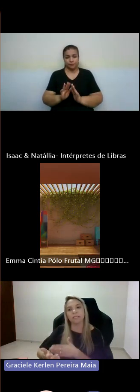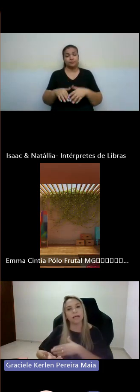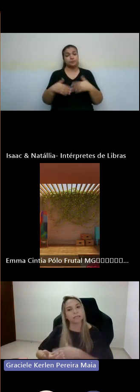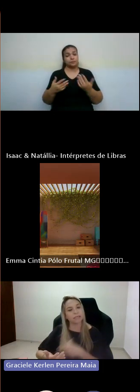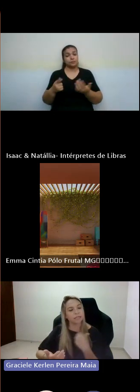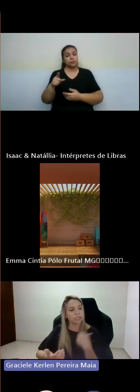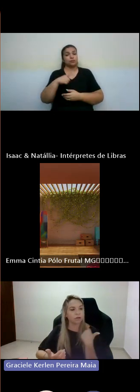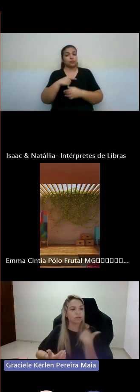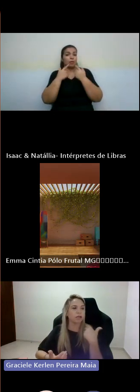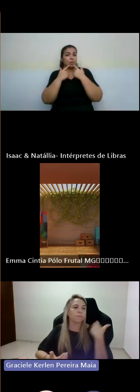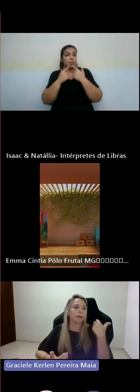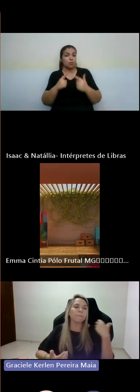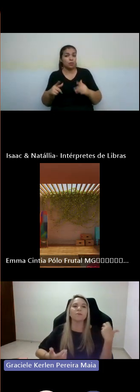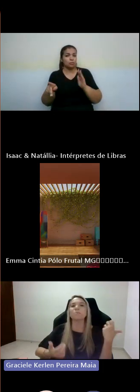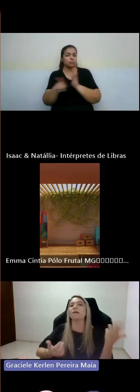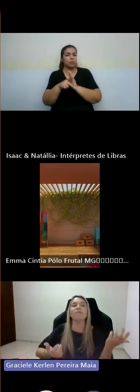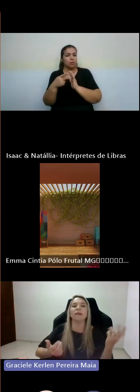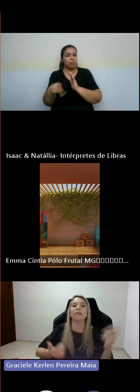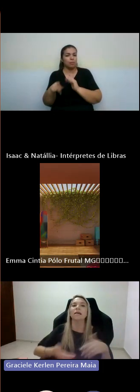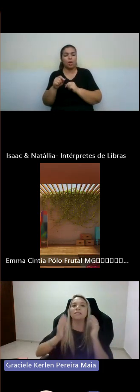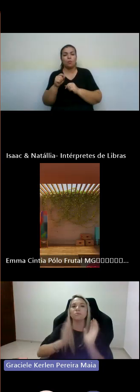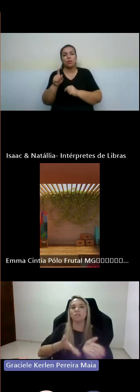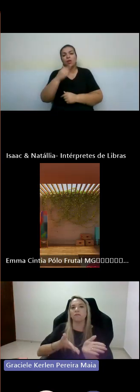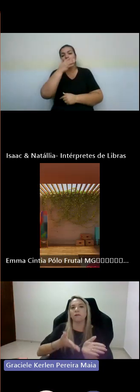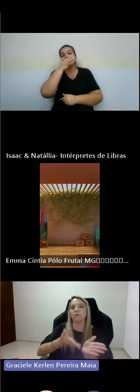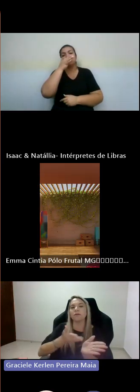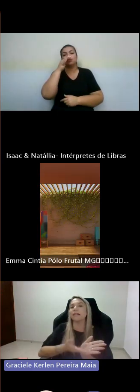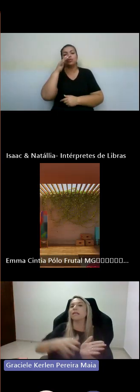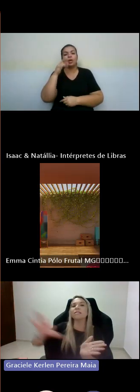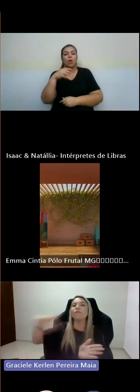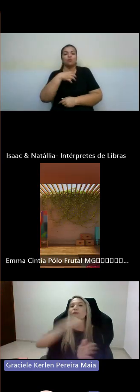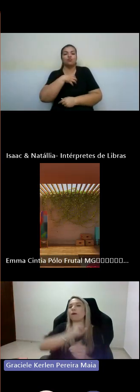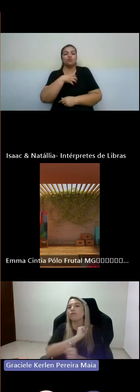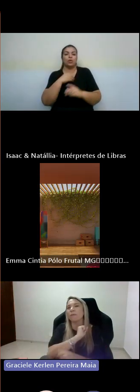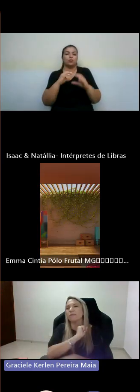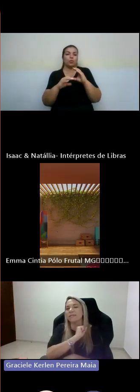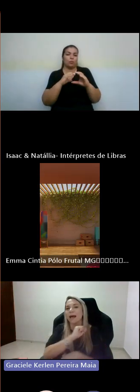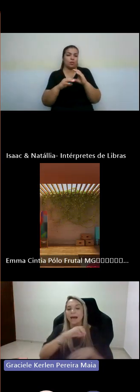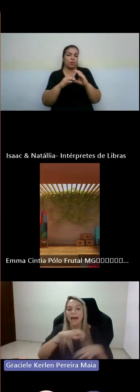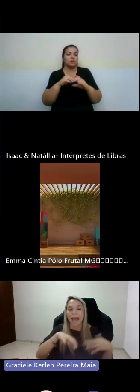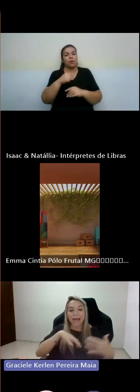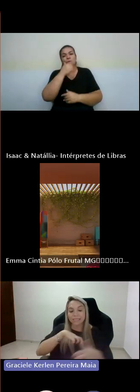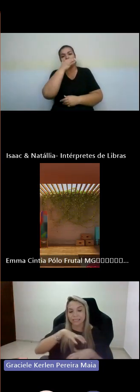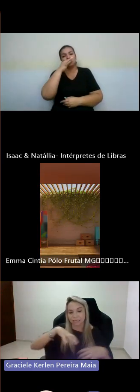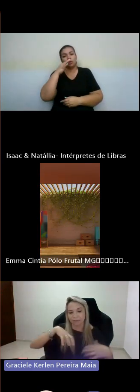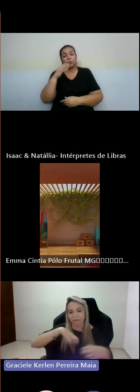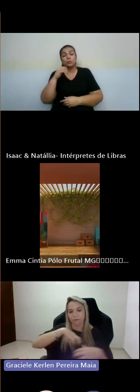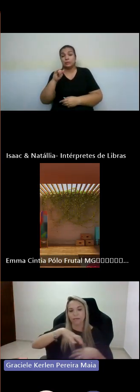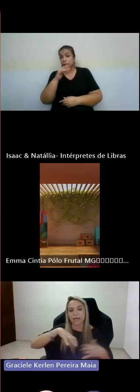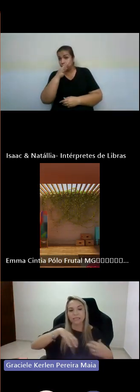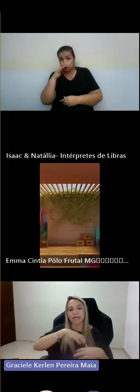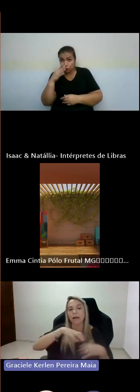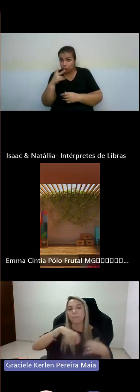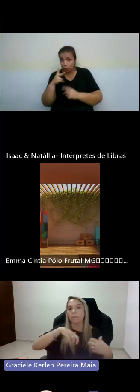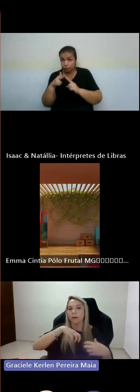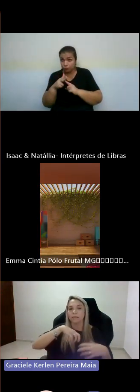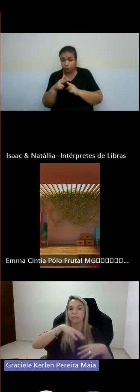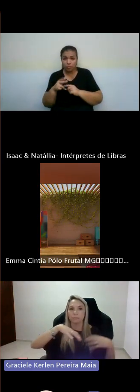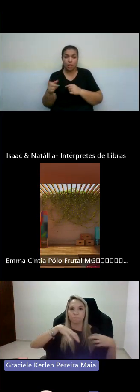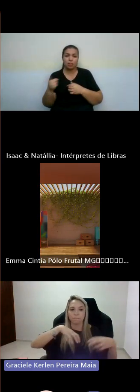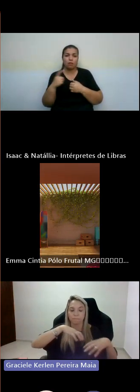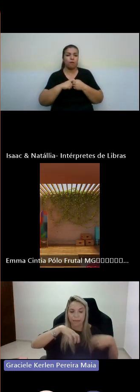A linguagem delas é deixar o cheiro para a próxima que vem. Se o cheiro foi cortado, elas não voltam para buscar. Essas que ficam aqui, elas